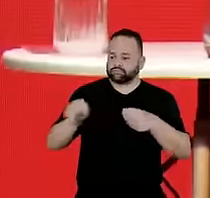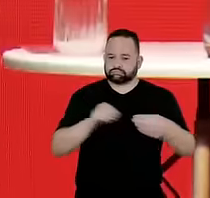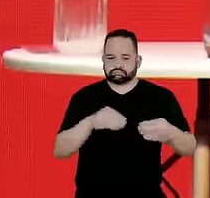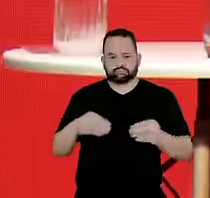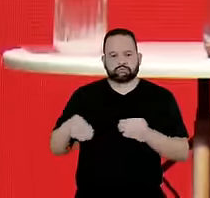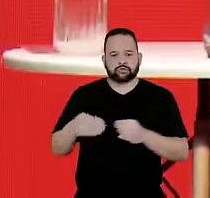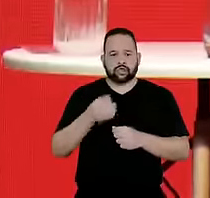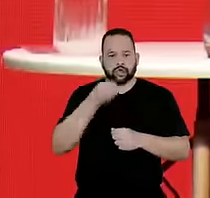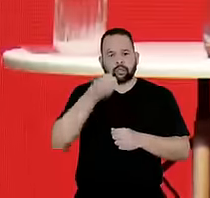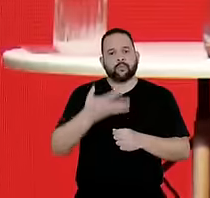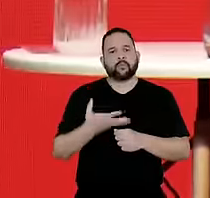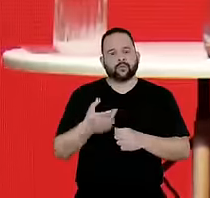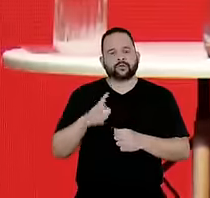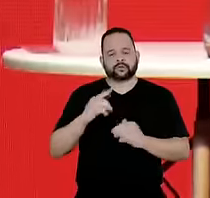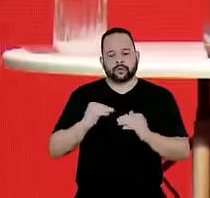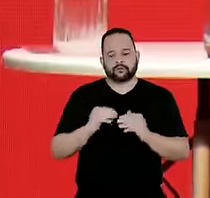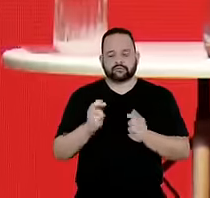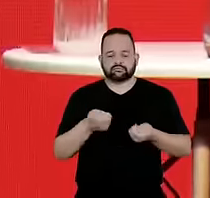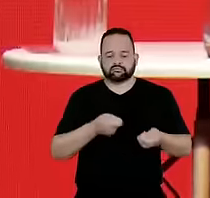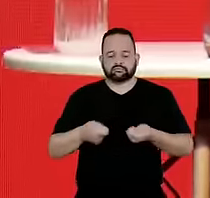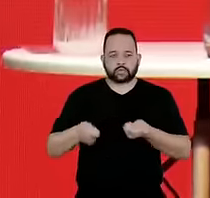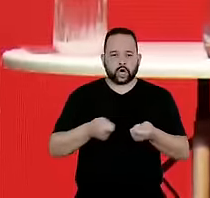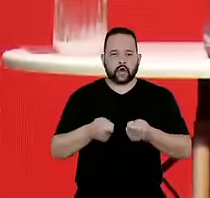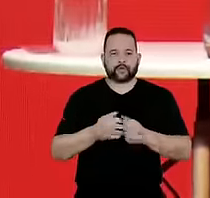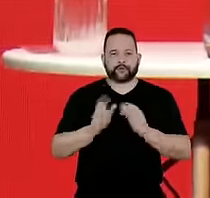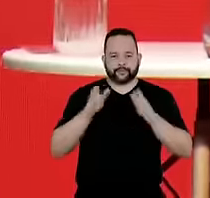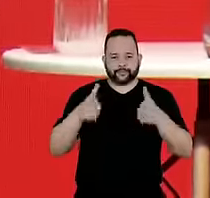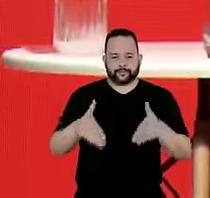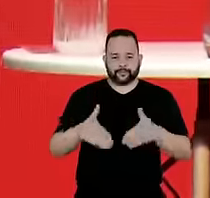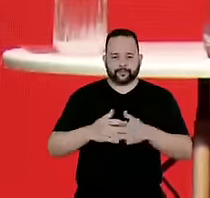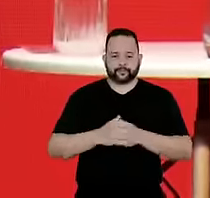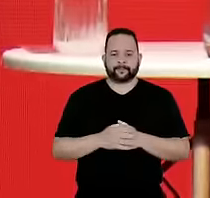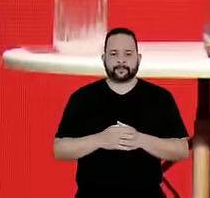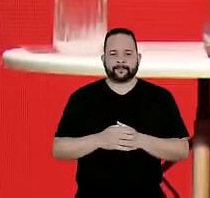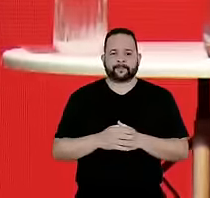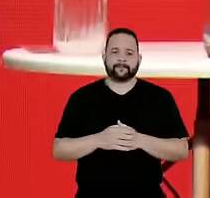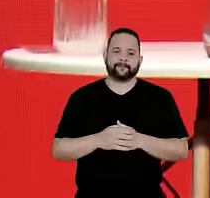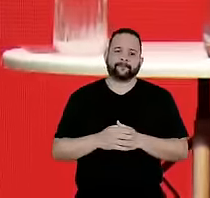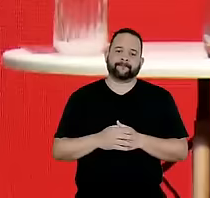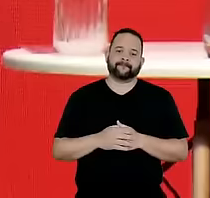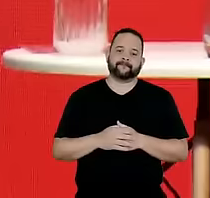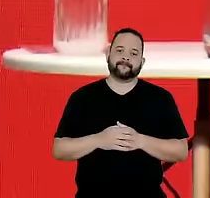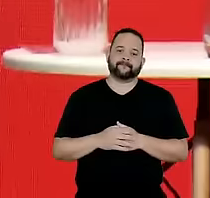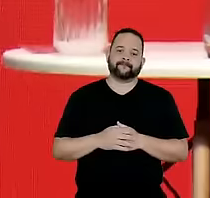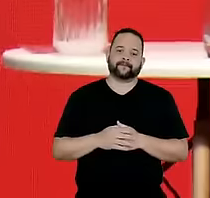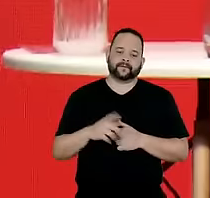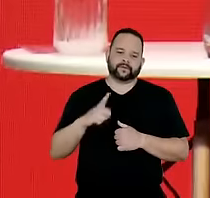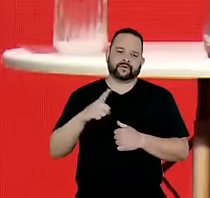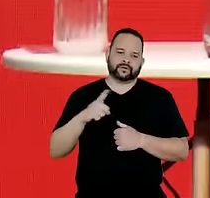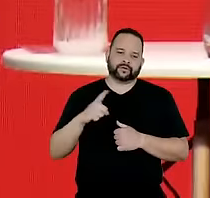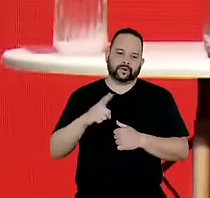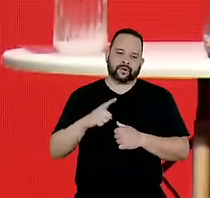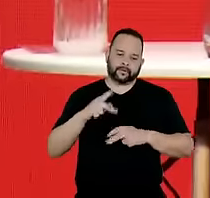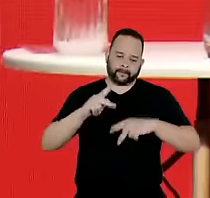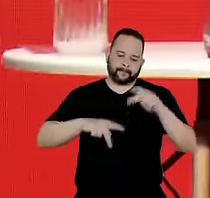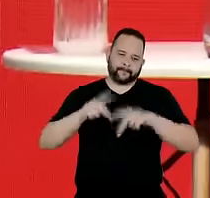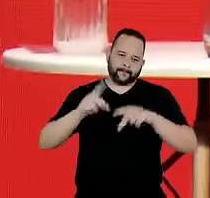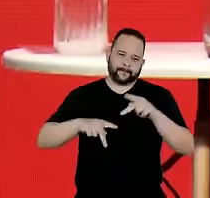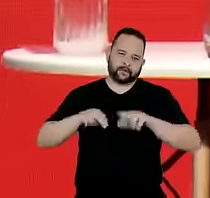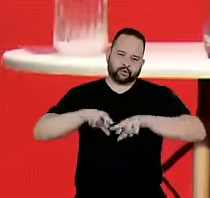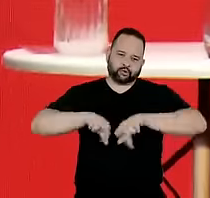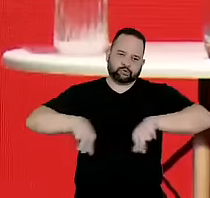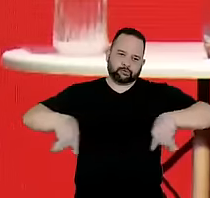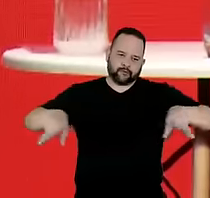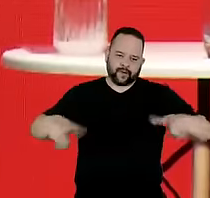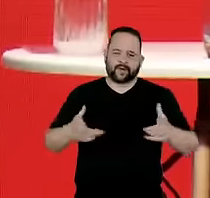posicionado para isso aí daí você vai para uma parte tanto ní você tem que compor o portfólio com várias coisas né vai para uma parte de comodes